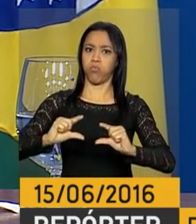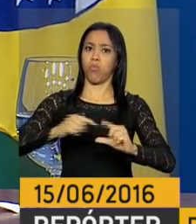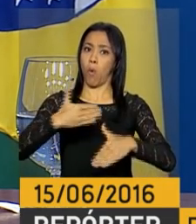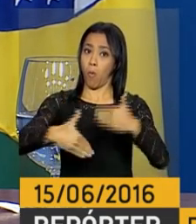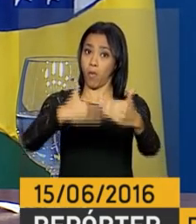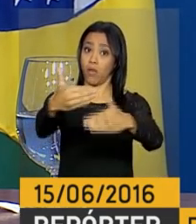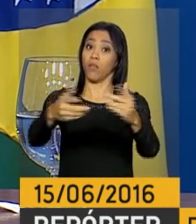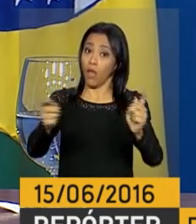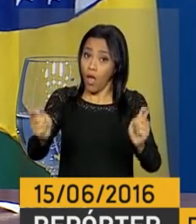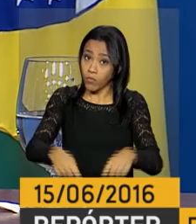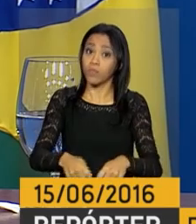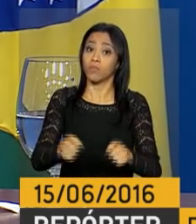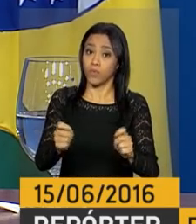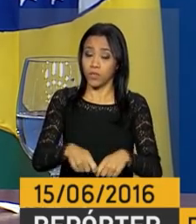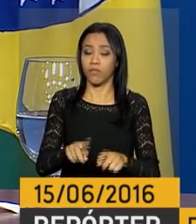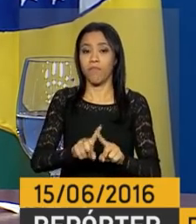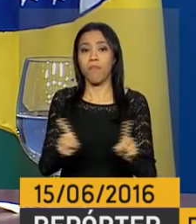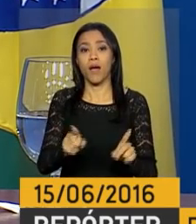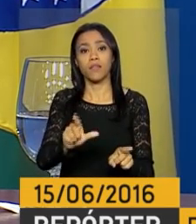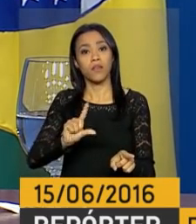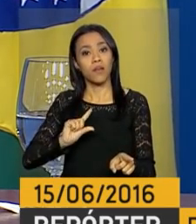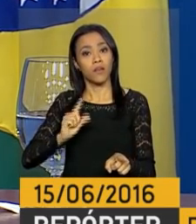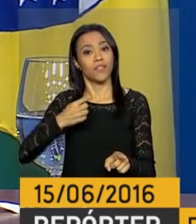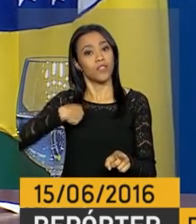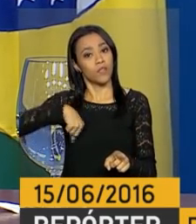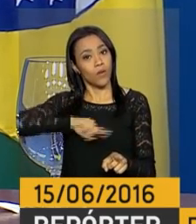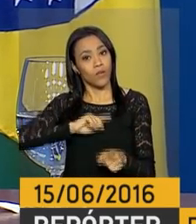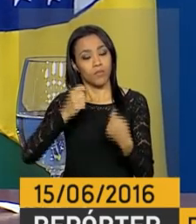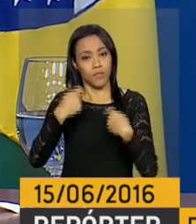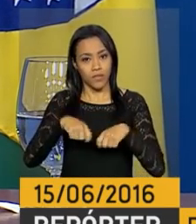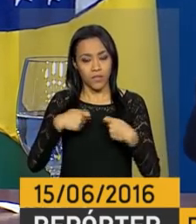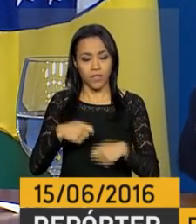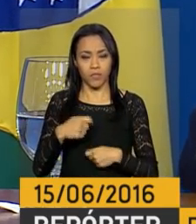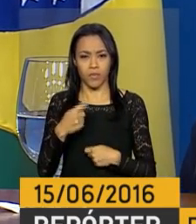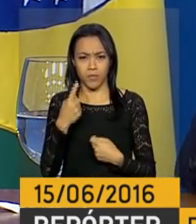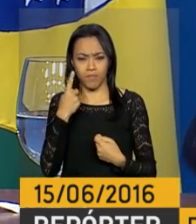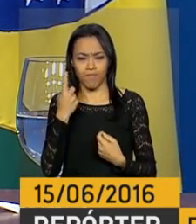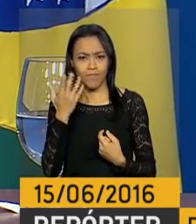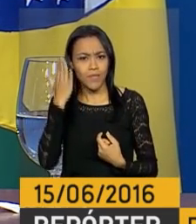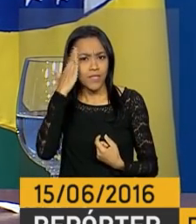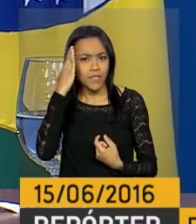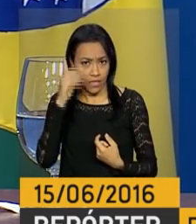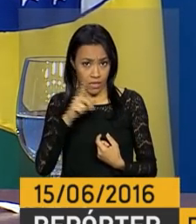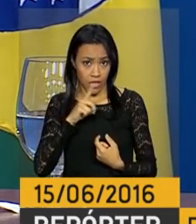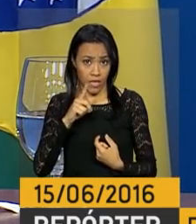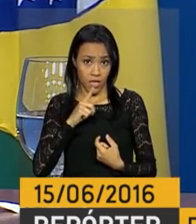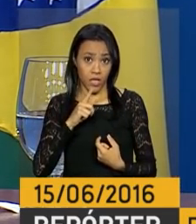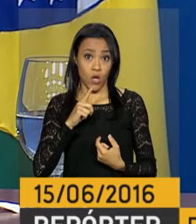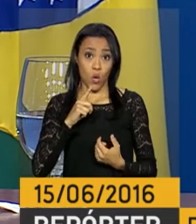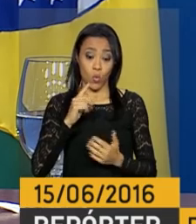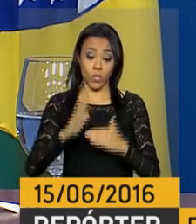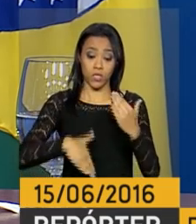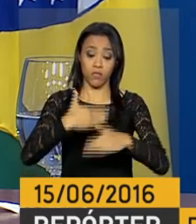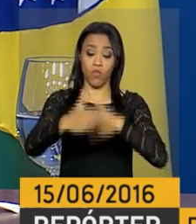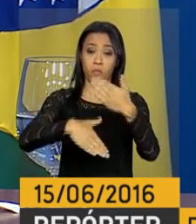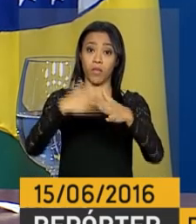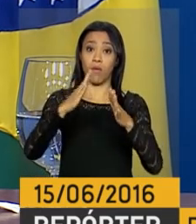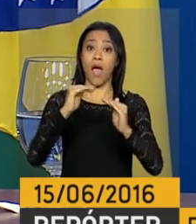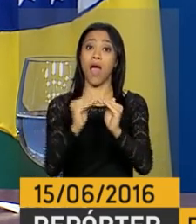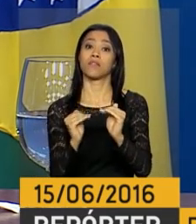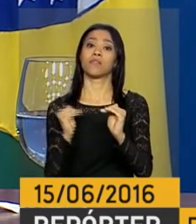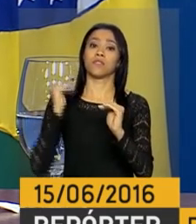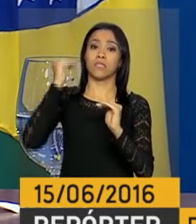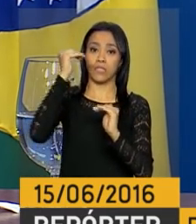possível, mas isso nós teremos que ver evidências disso. Haverá um crescimento acima do